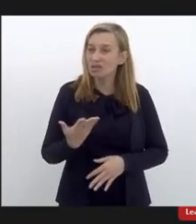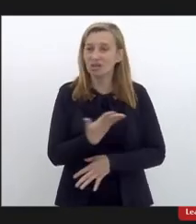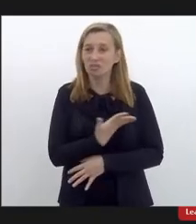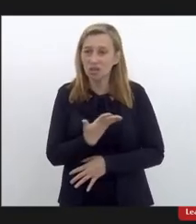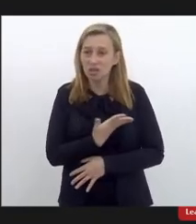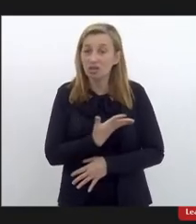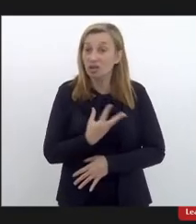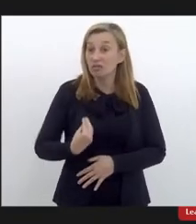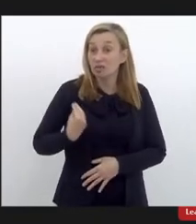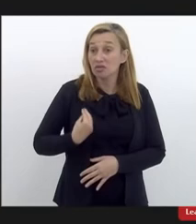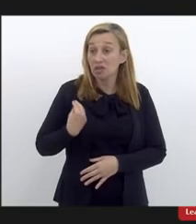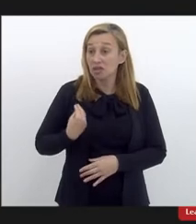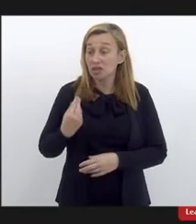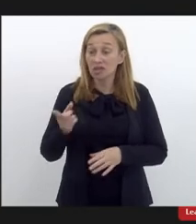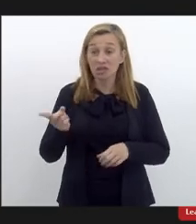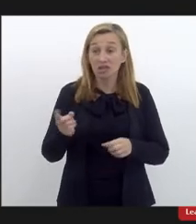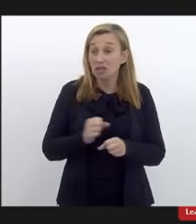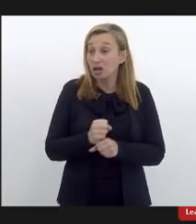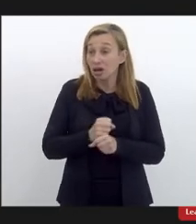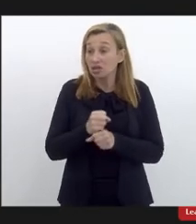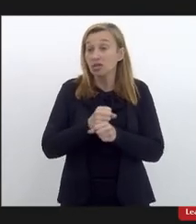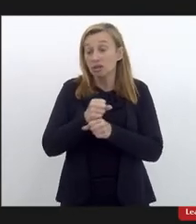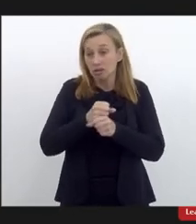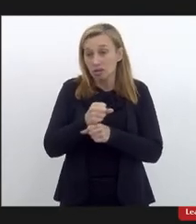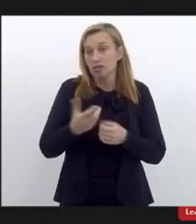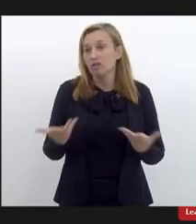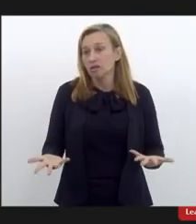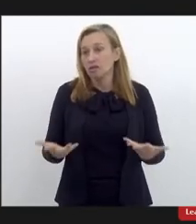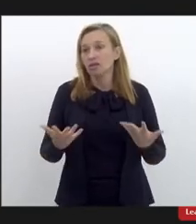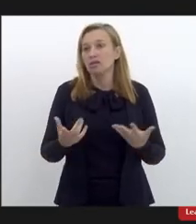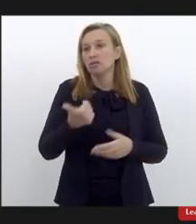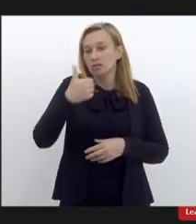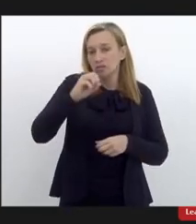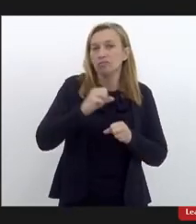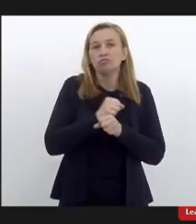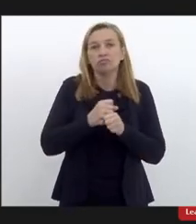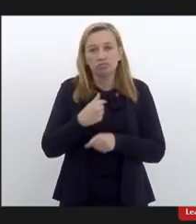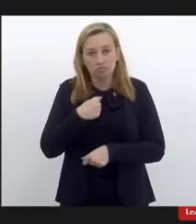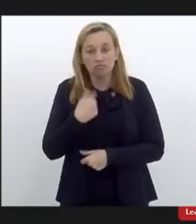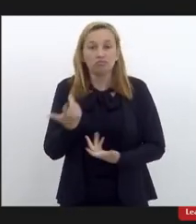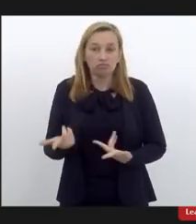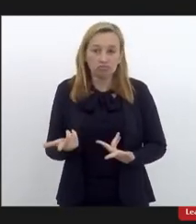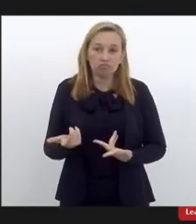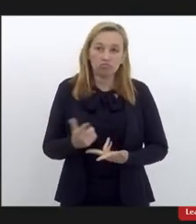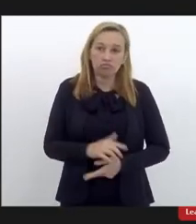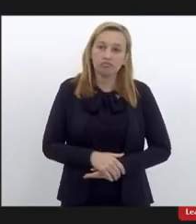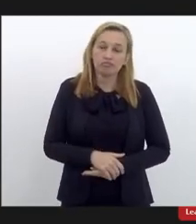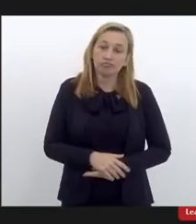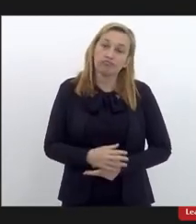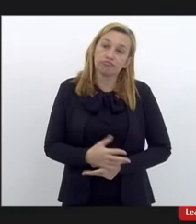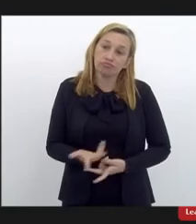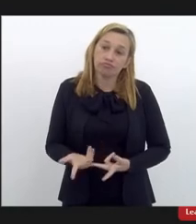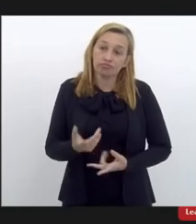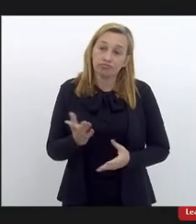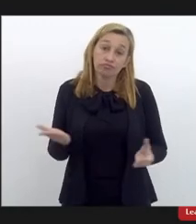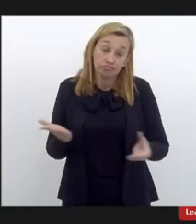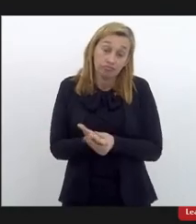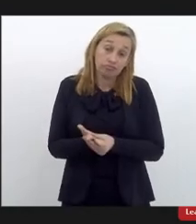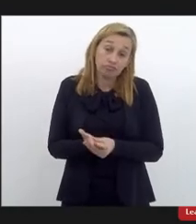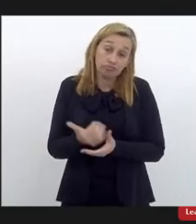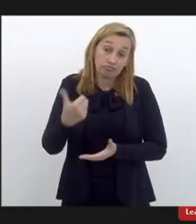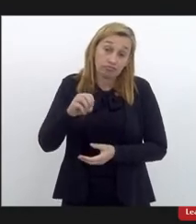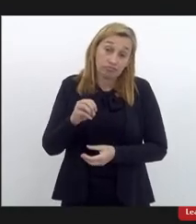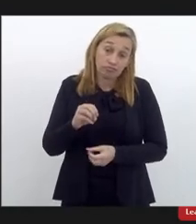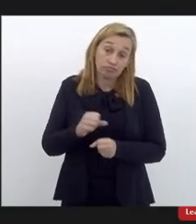temos vivido durante esse tempo todo, isso, né, no meu caso, há 10 anos, eu estou respondendo a um processo que não